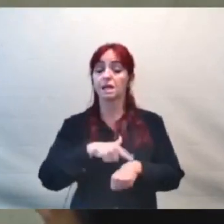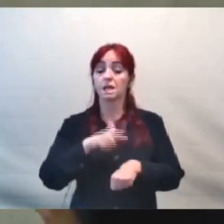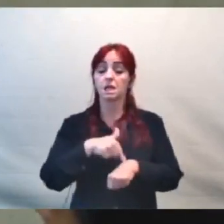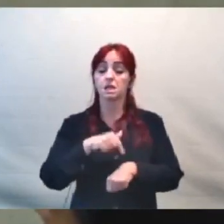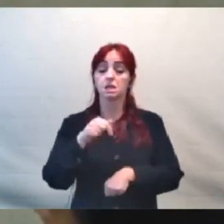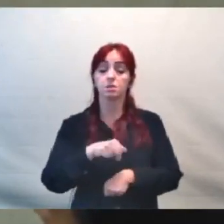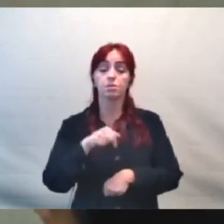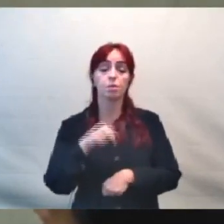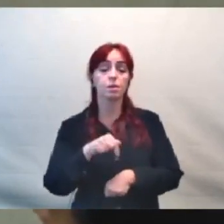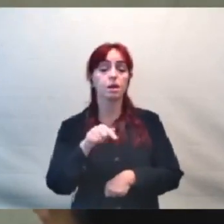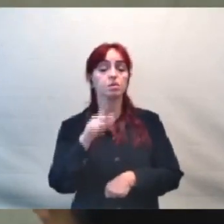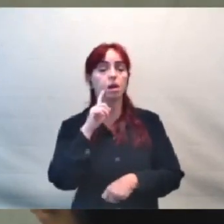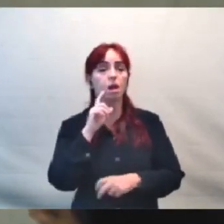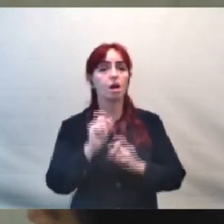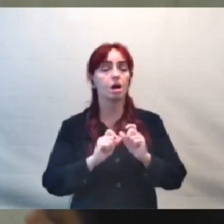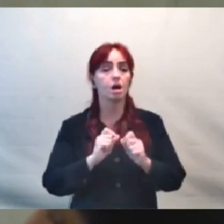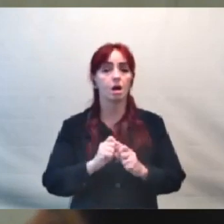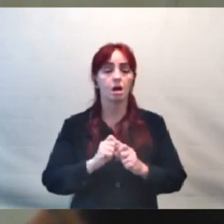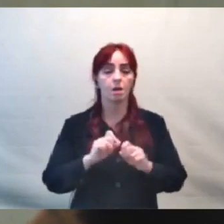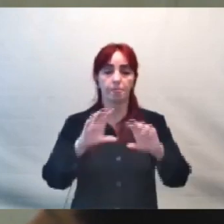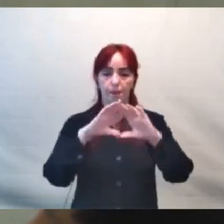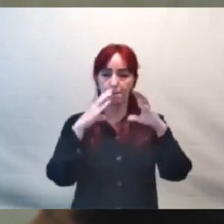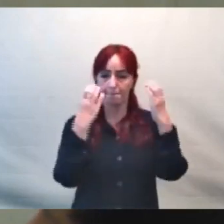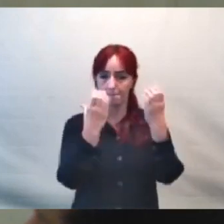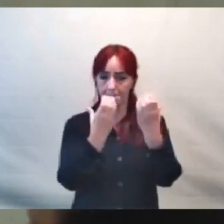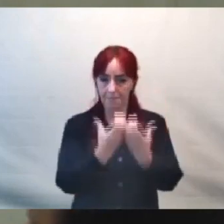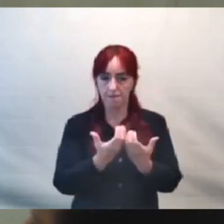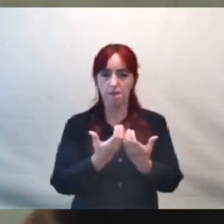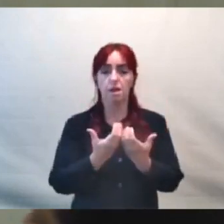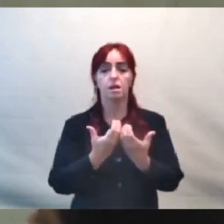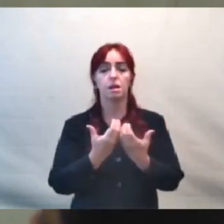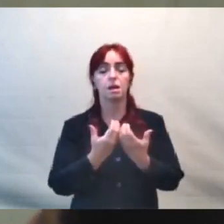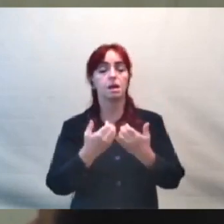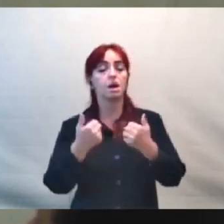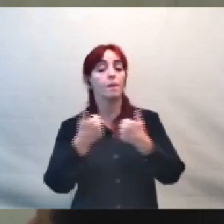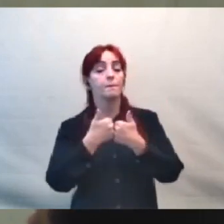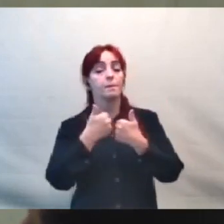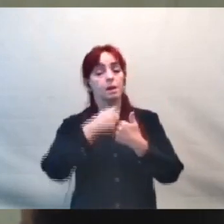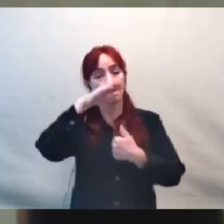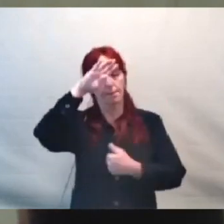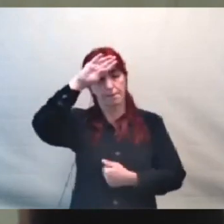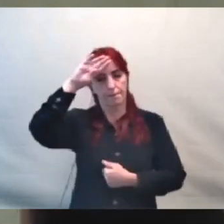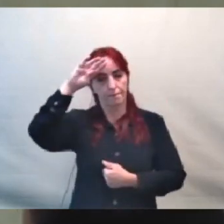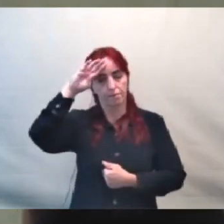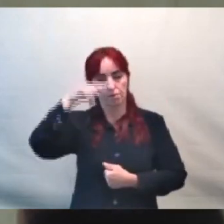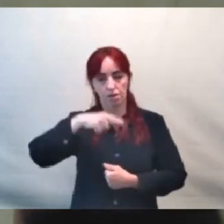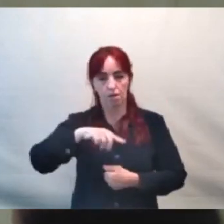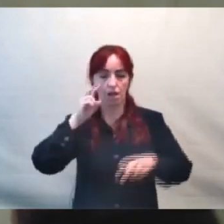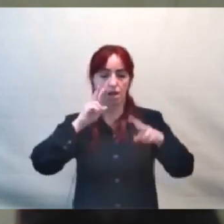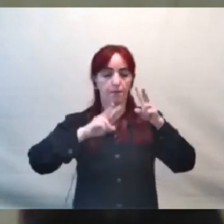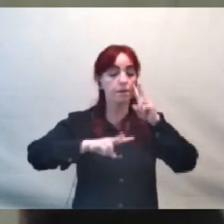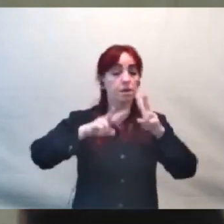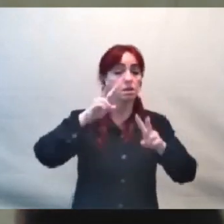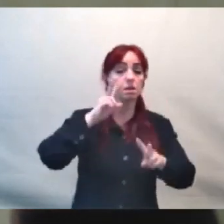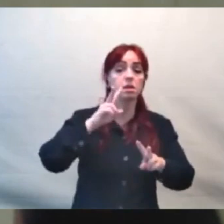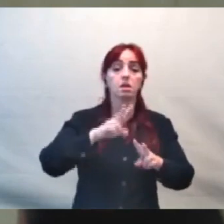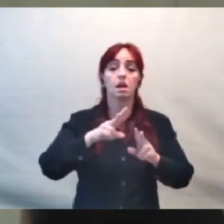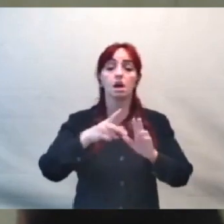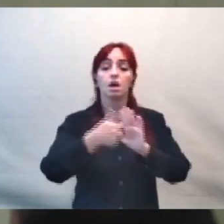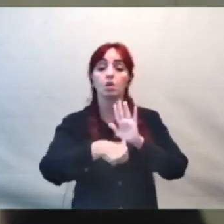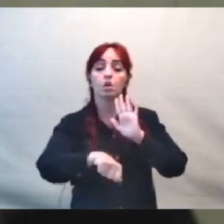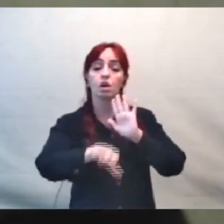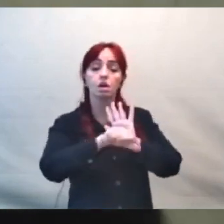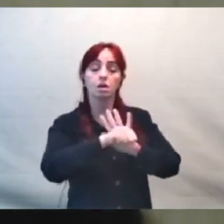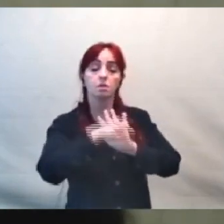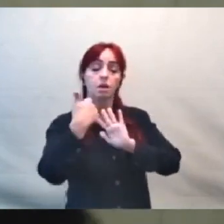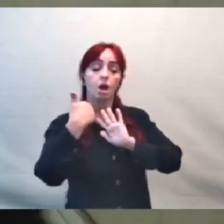no entorno do Mineirão, na região da Bacia da Pampulha, presenciando um crime contra o meio ambiente e